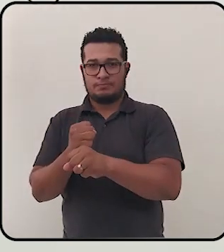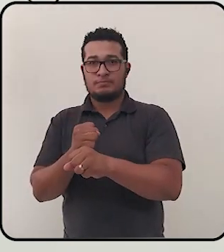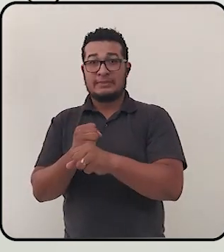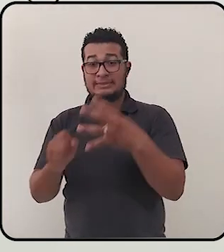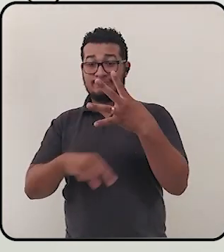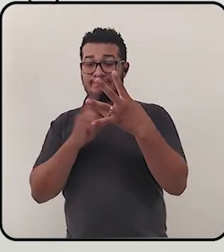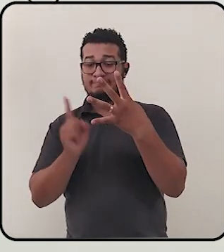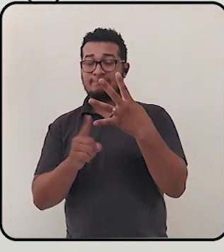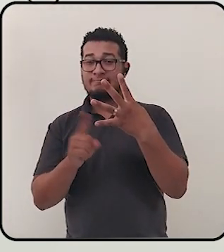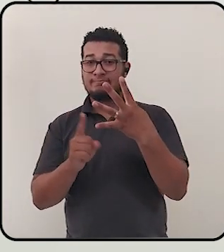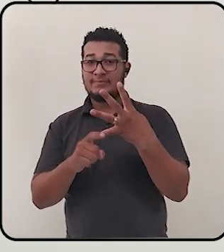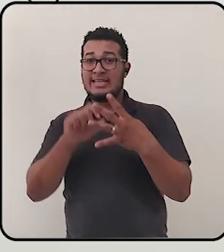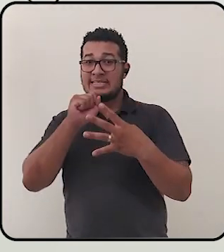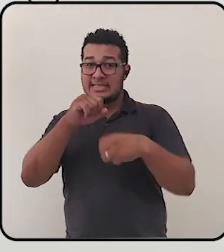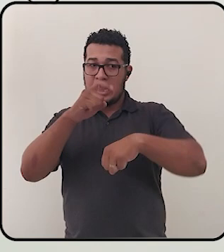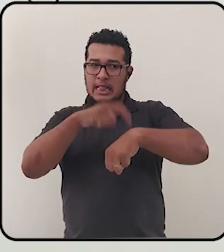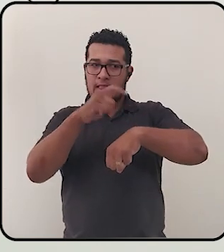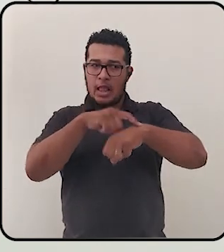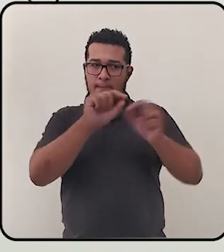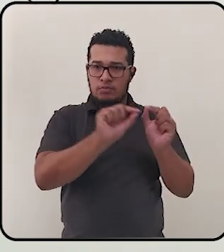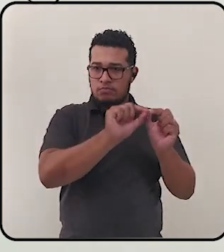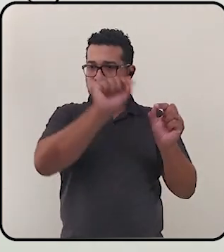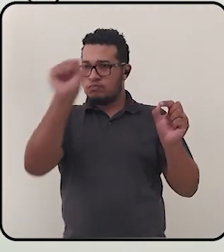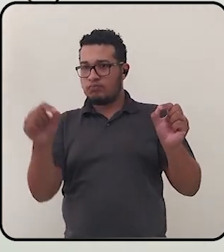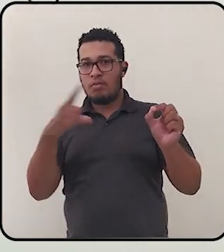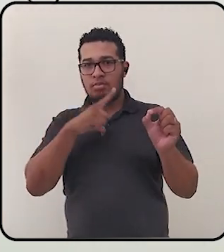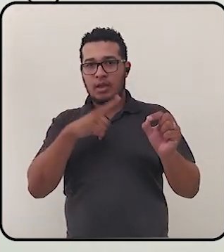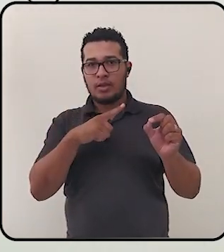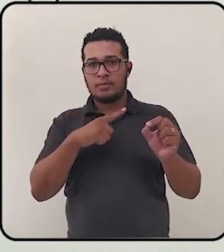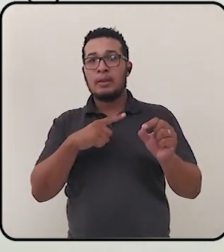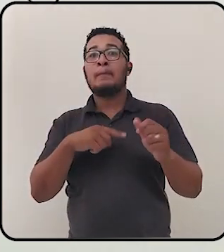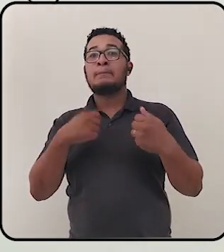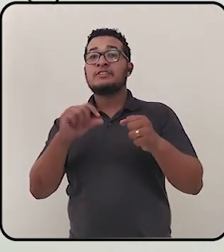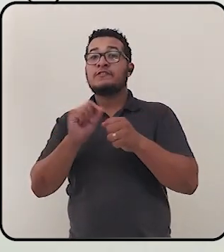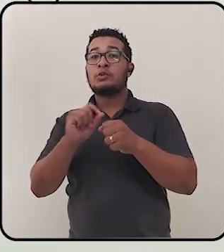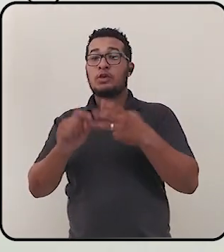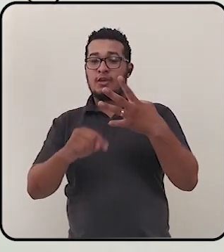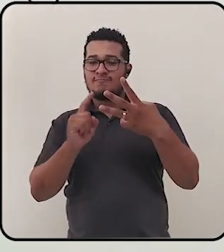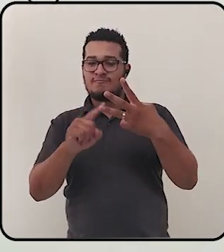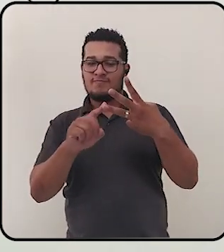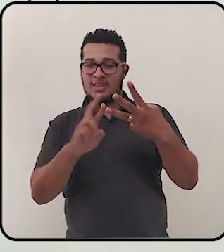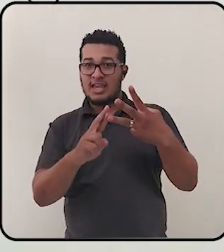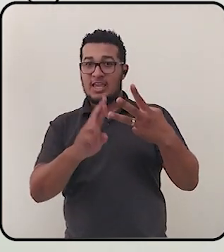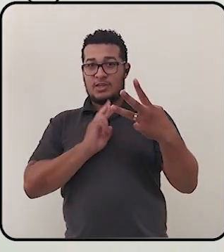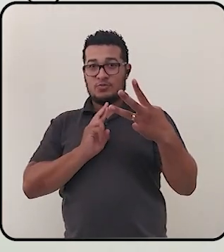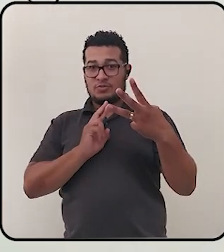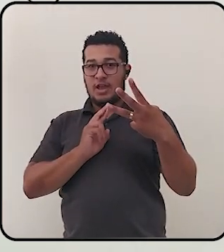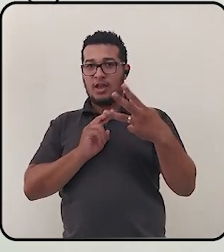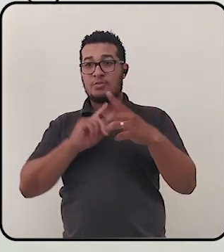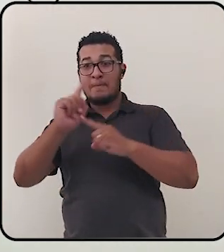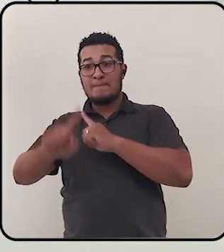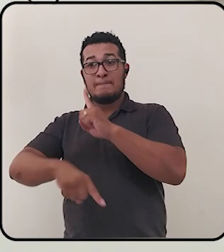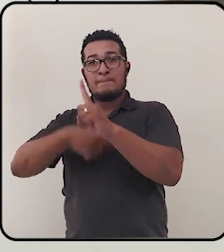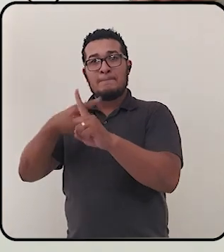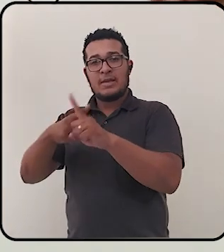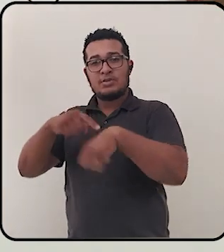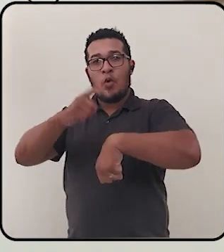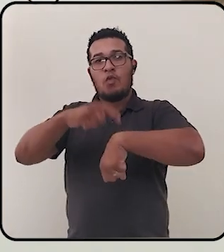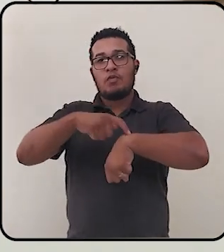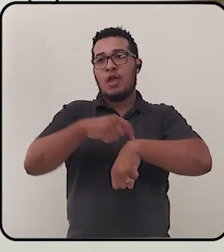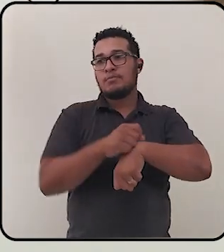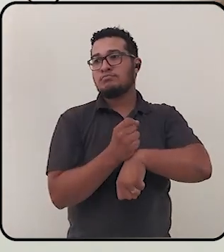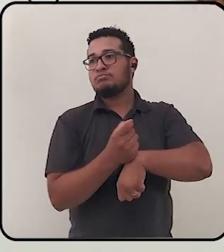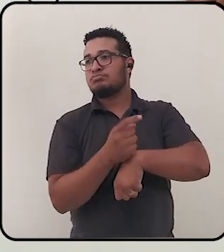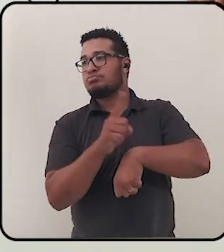ser somado. Então o quarto passo, se tiver tempo de deslocamento do móvel, eu pego o meu